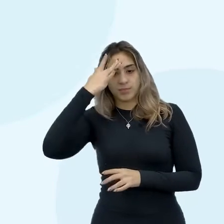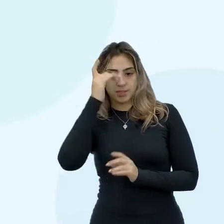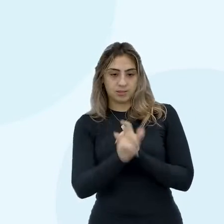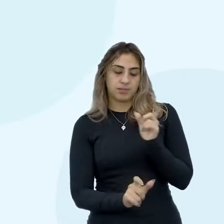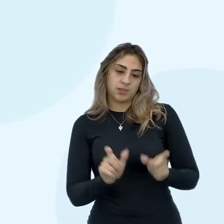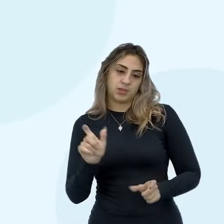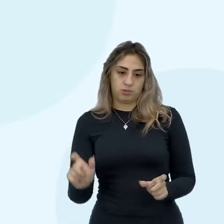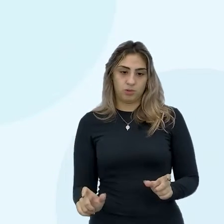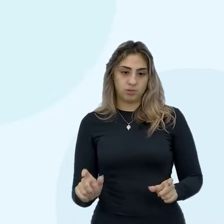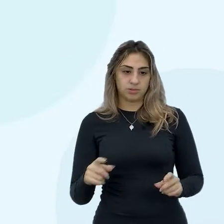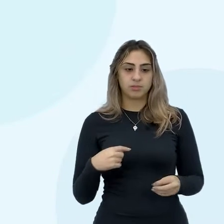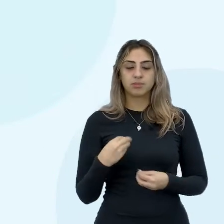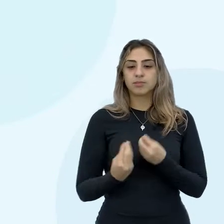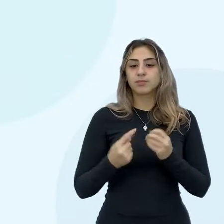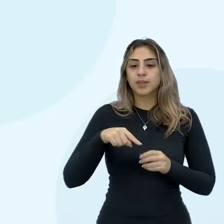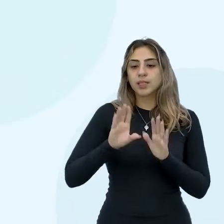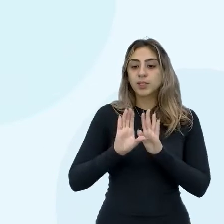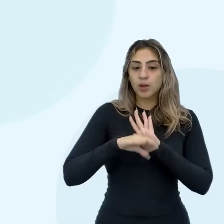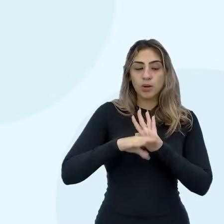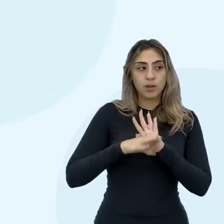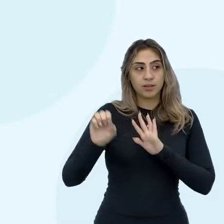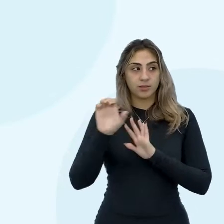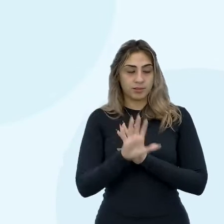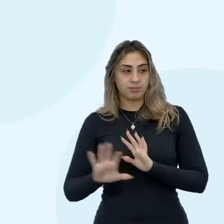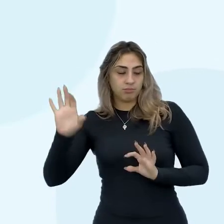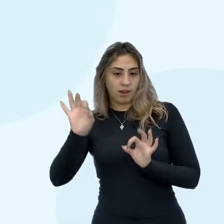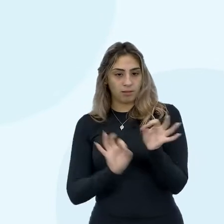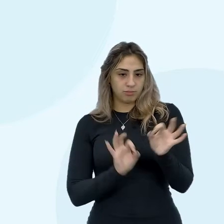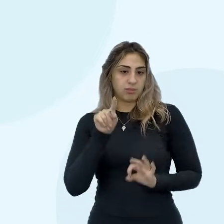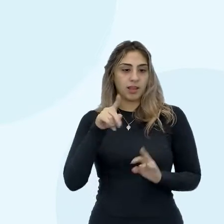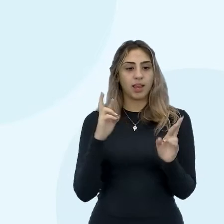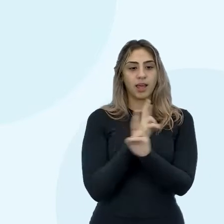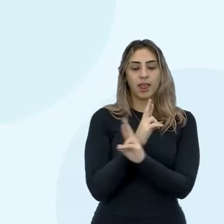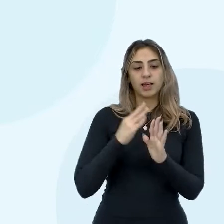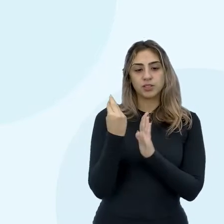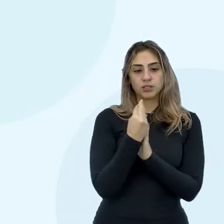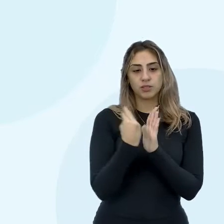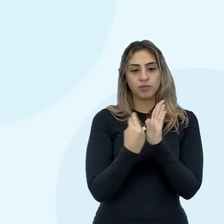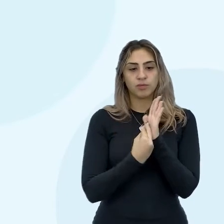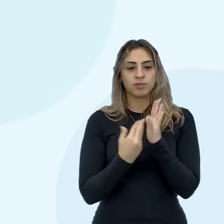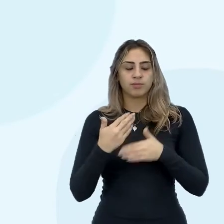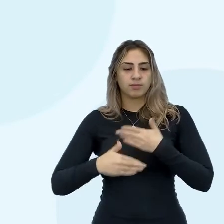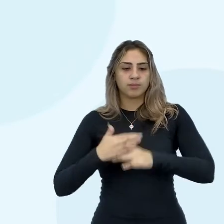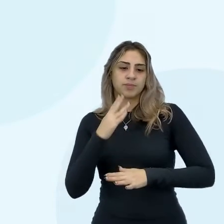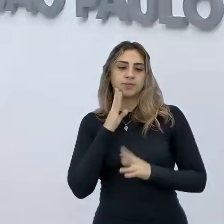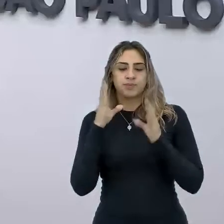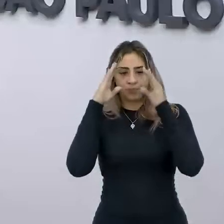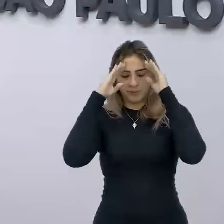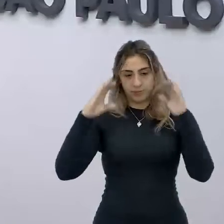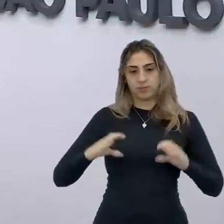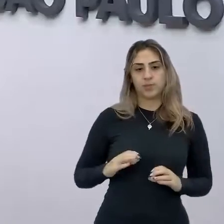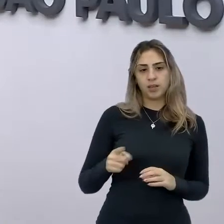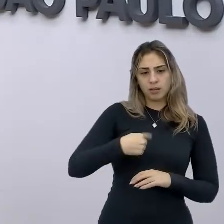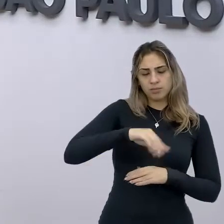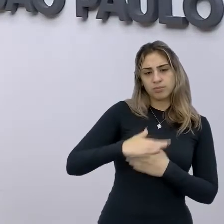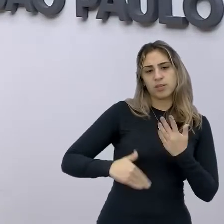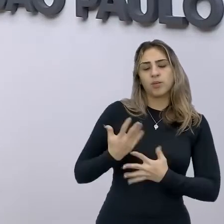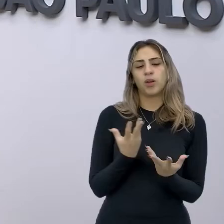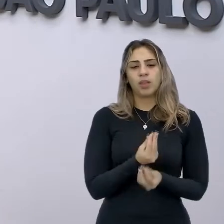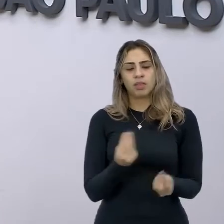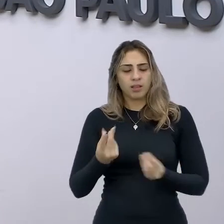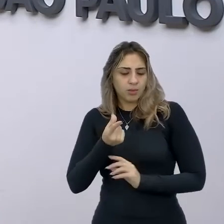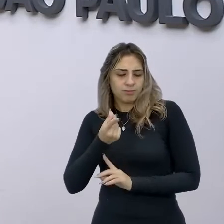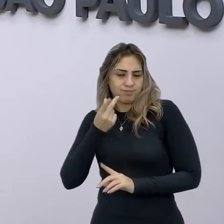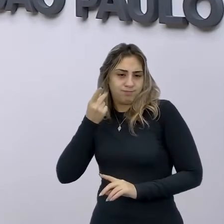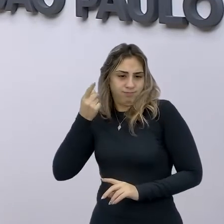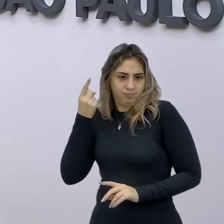cidadãos. Então, pessoal, esse conceito de Estado-nação ele é relativamente recente, tá? Ele não existe há tanto tempo